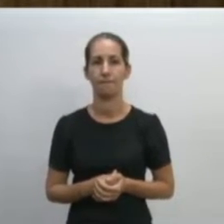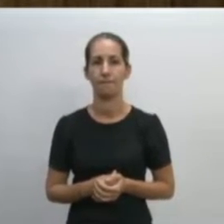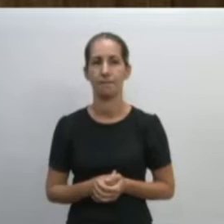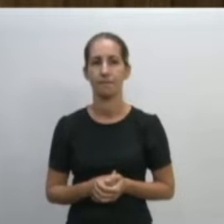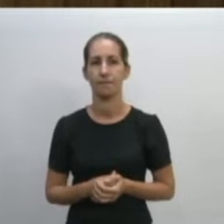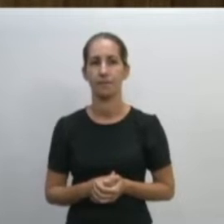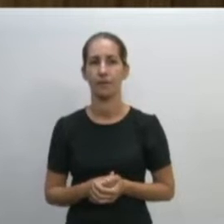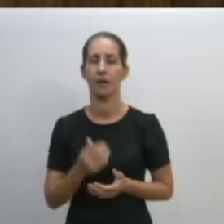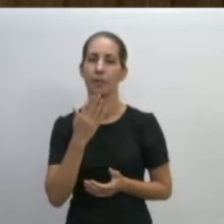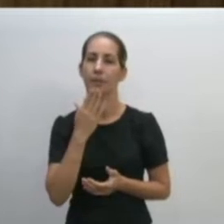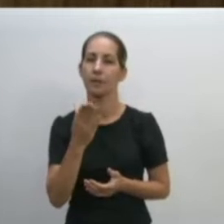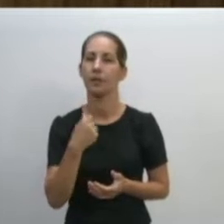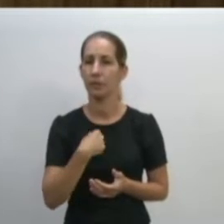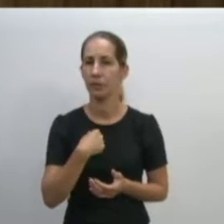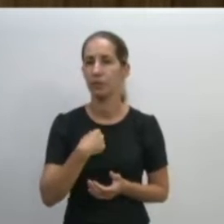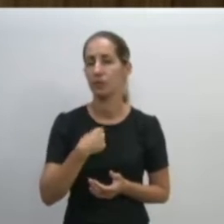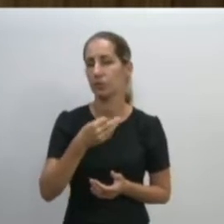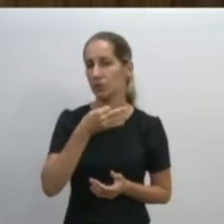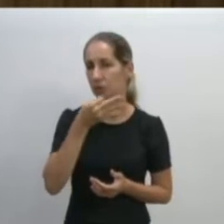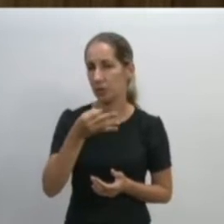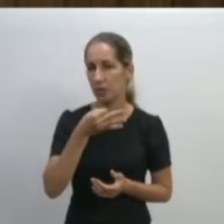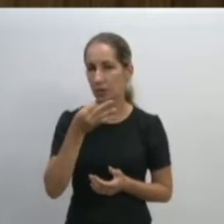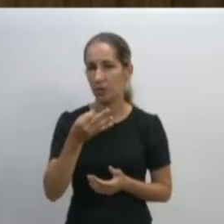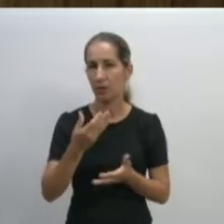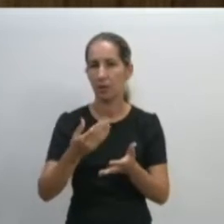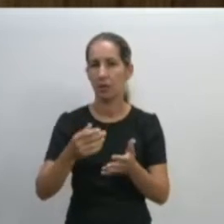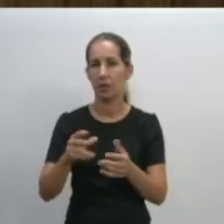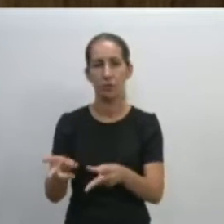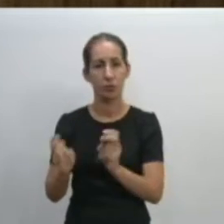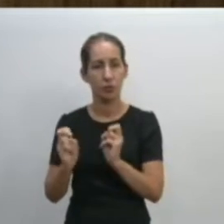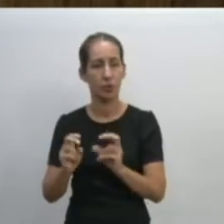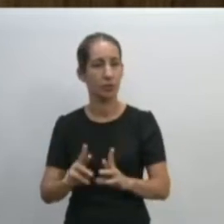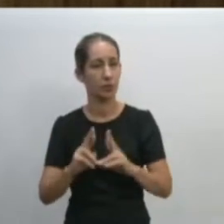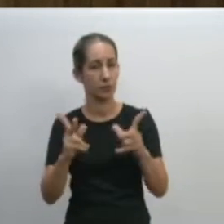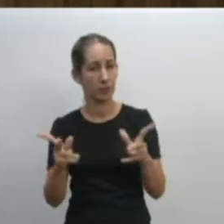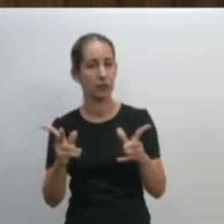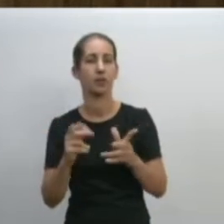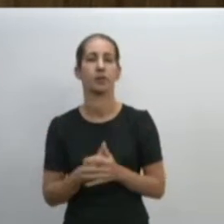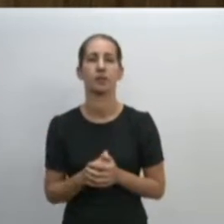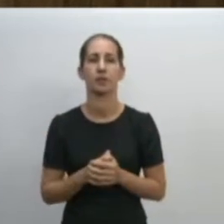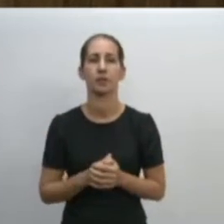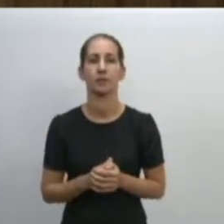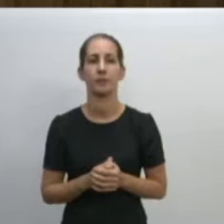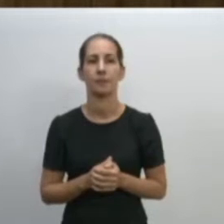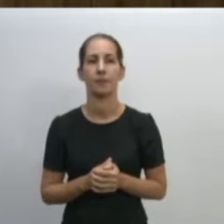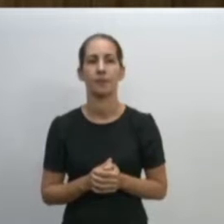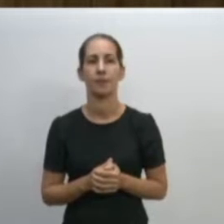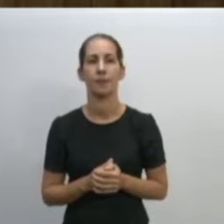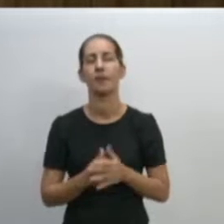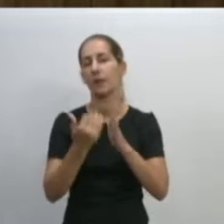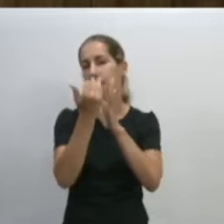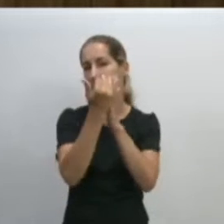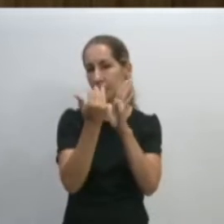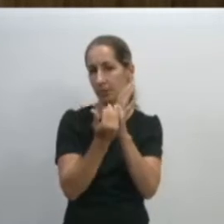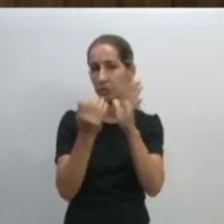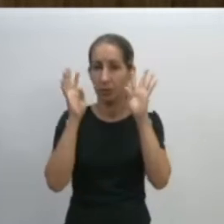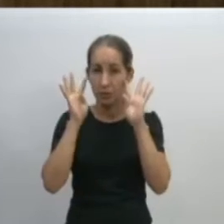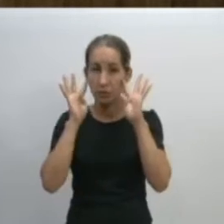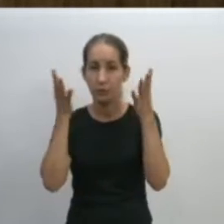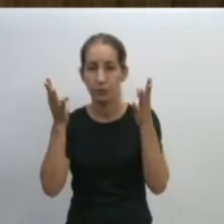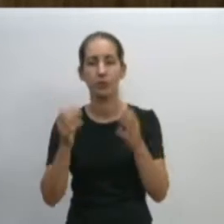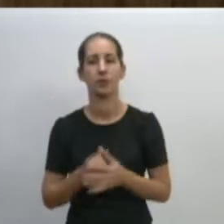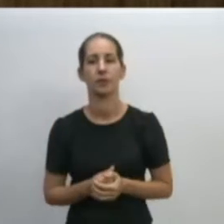ele me pediu para sugerir algumas alternativas, e dentre essas alternativas, existe uma solução